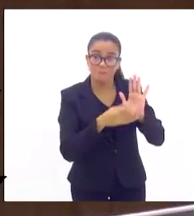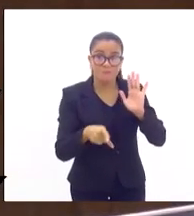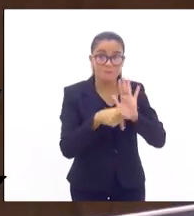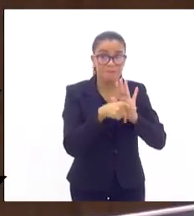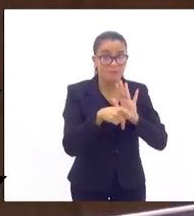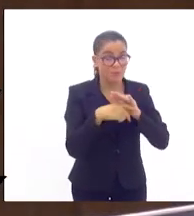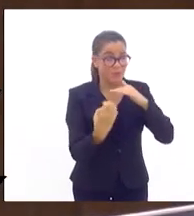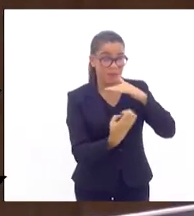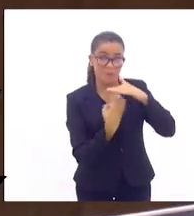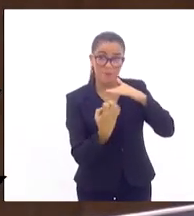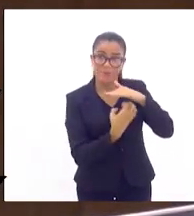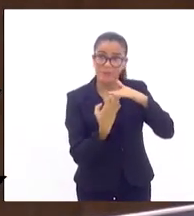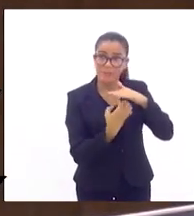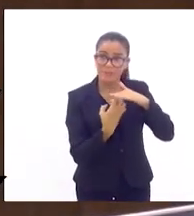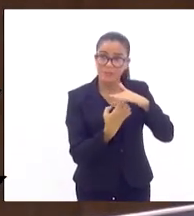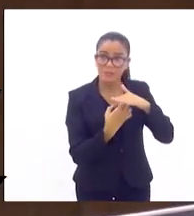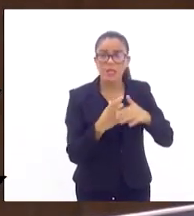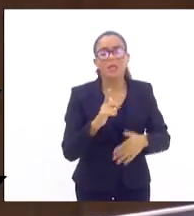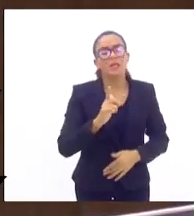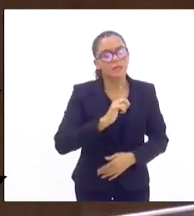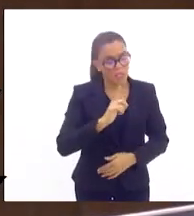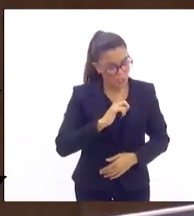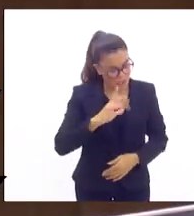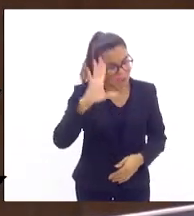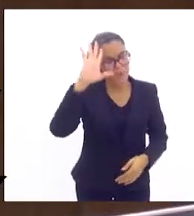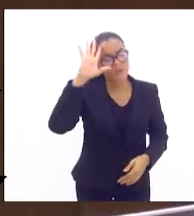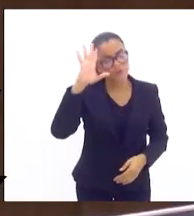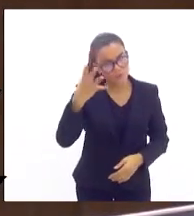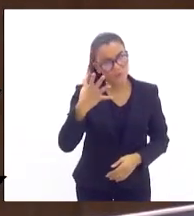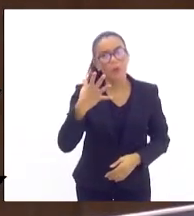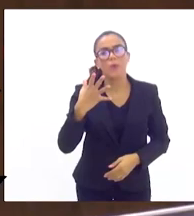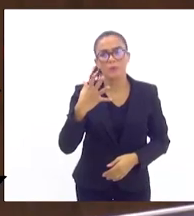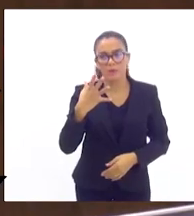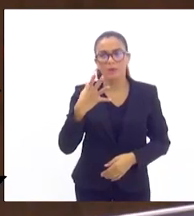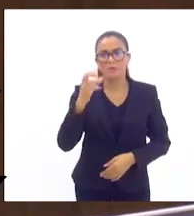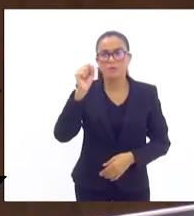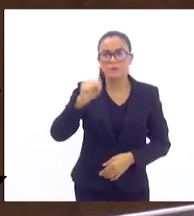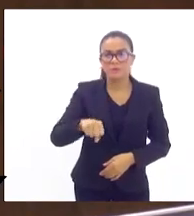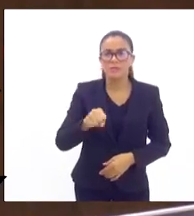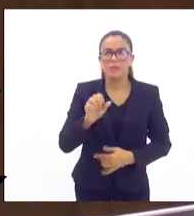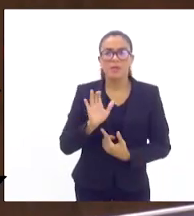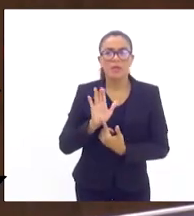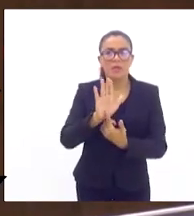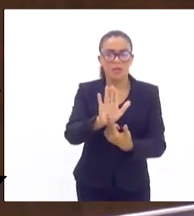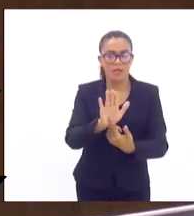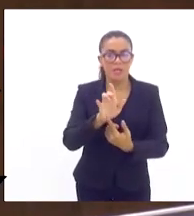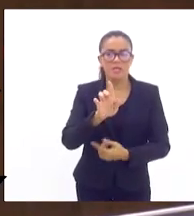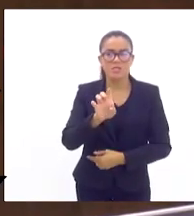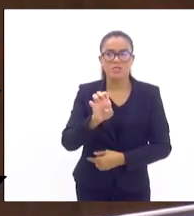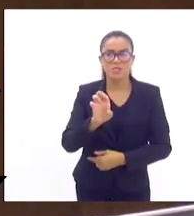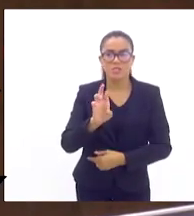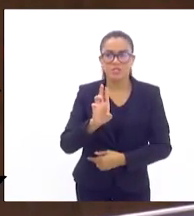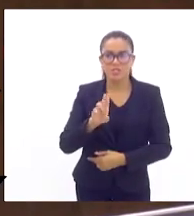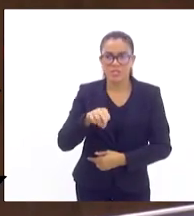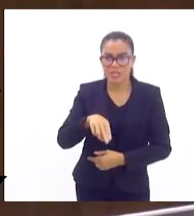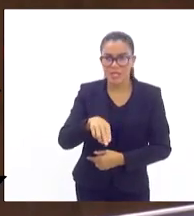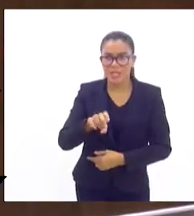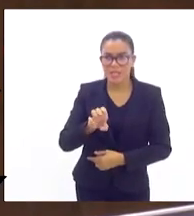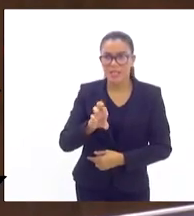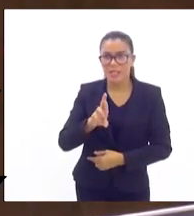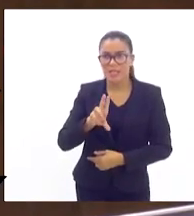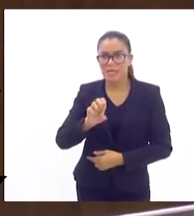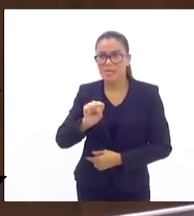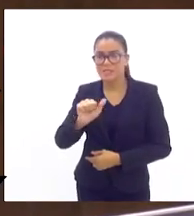A solução está proposta. Existe uma solução maior colocada na Generse tramitando lá, que vai atender